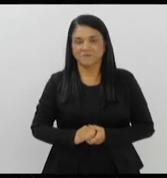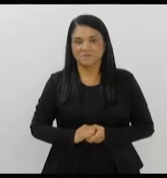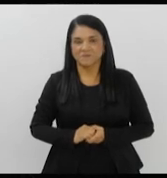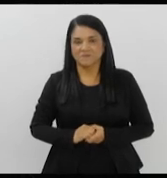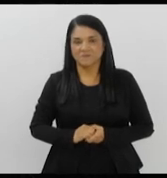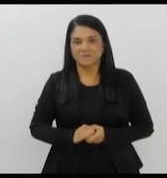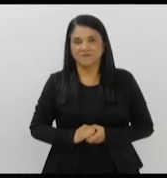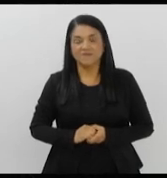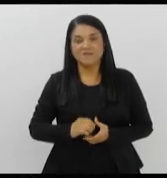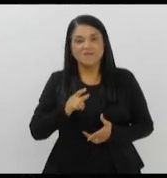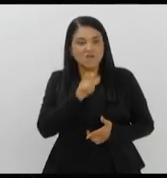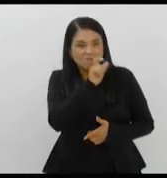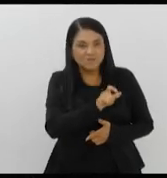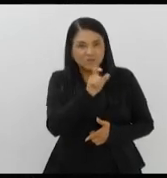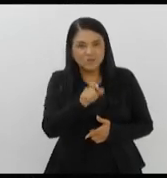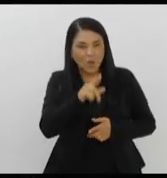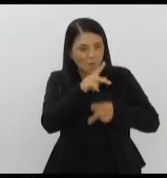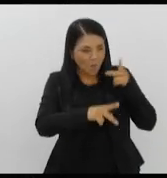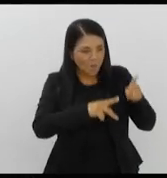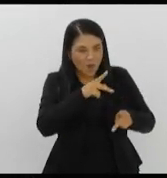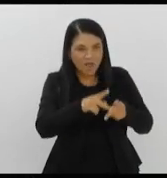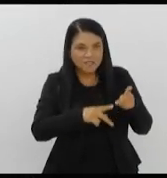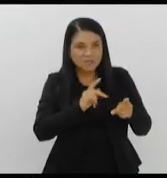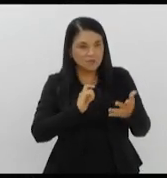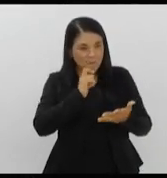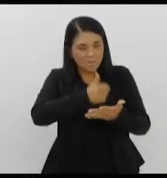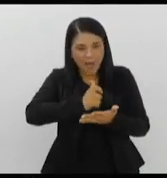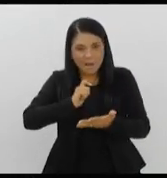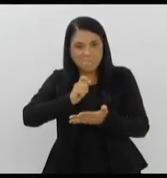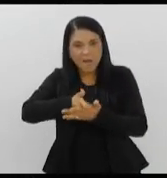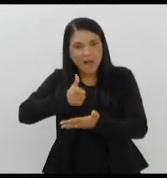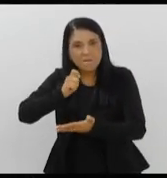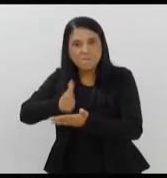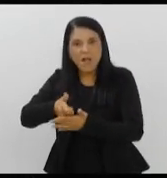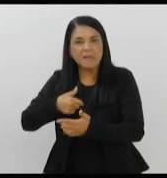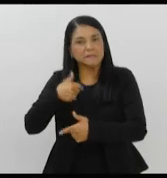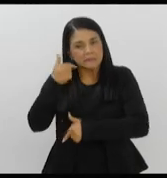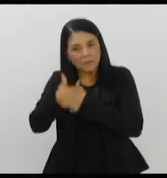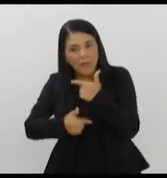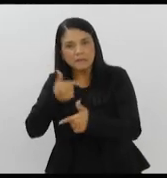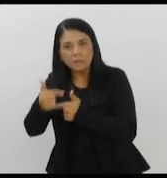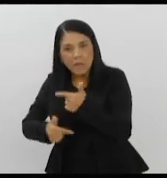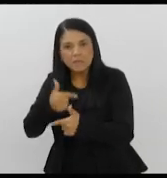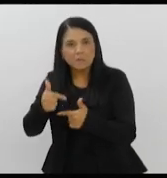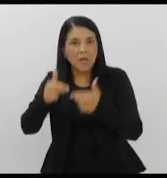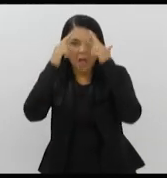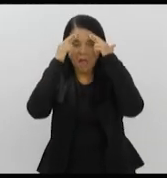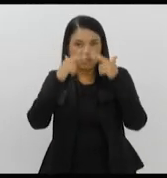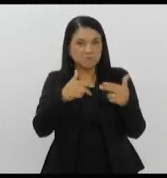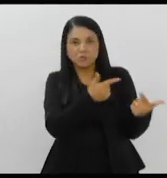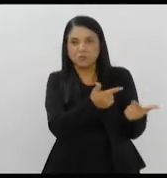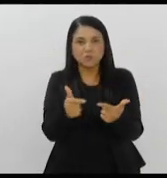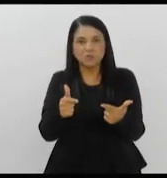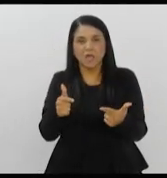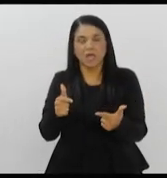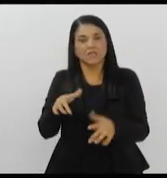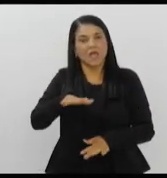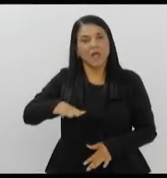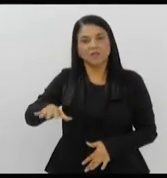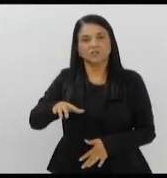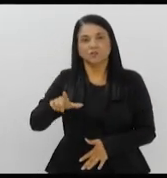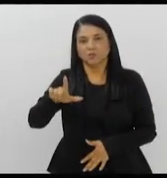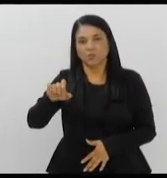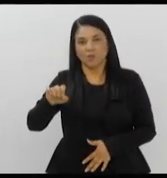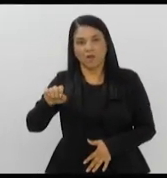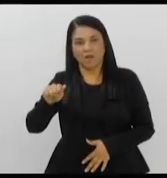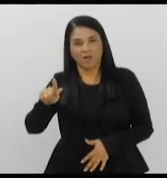do contribuinte, o afogar daquele que trabalha e não é respeitado na região dos lagos, essa casa tem um